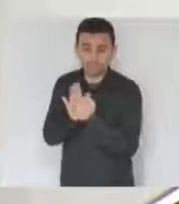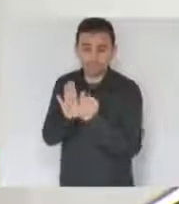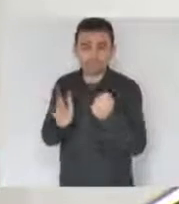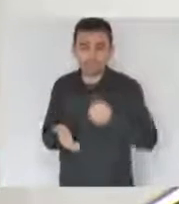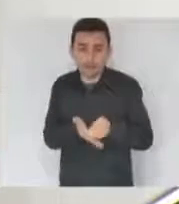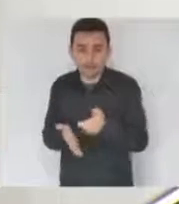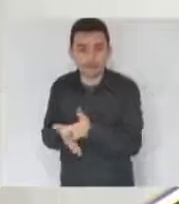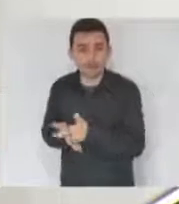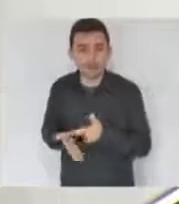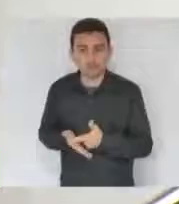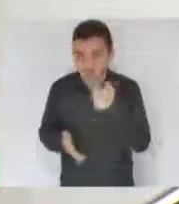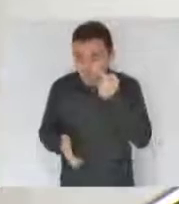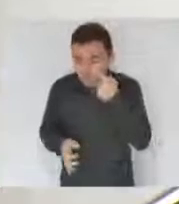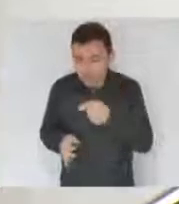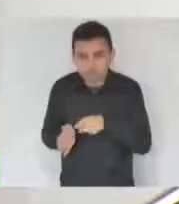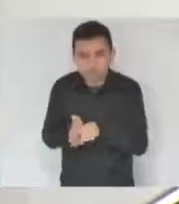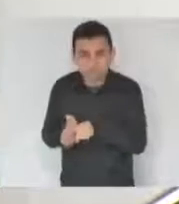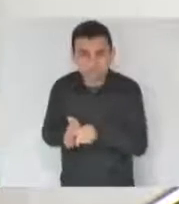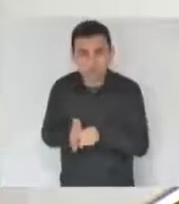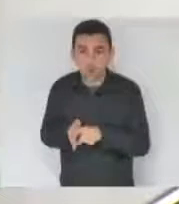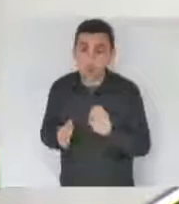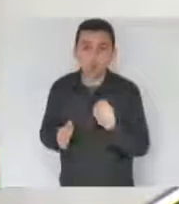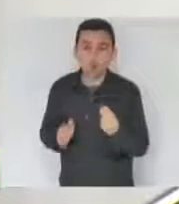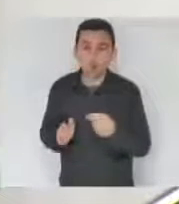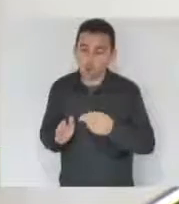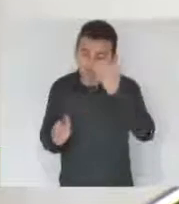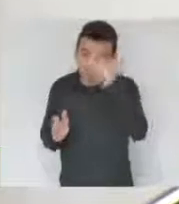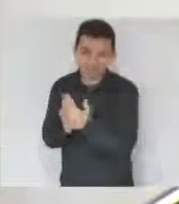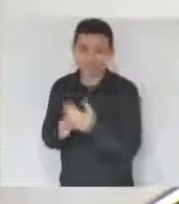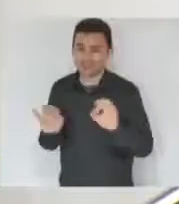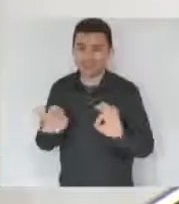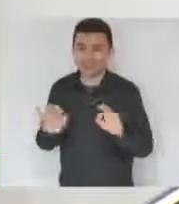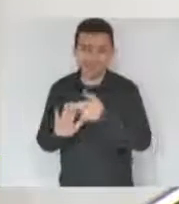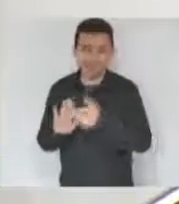balanços ou estão descumprindo regras fiscais. Quer dizer, gente,